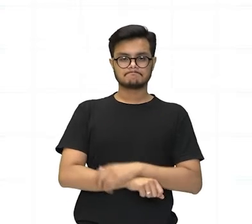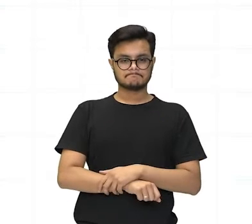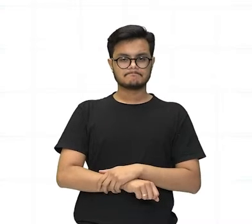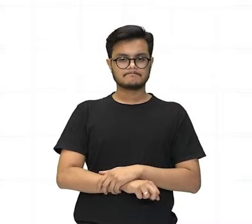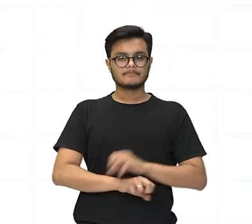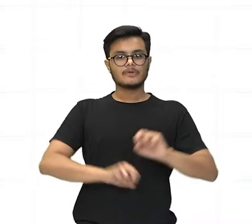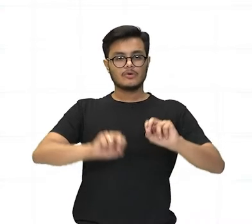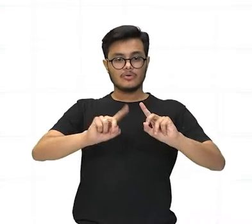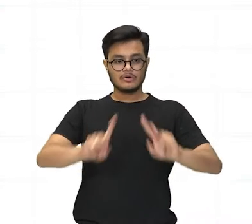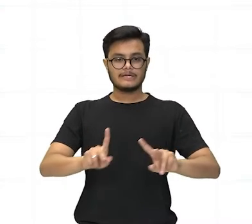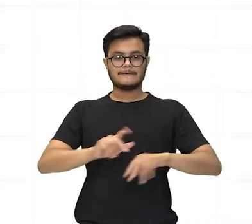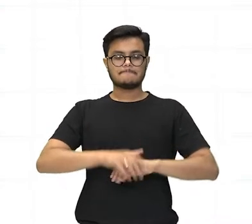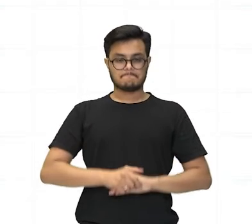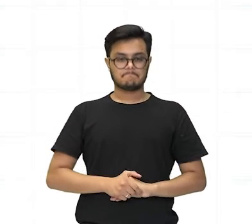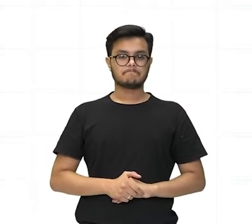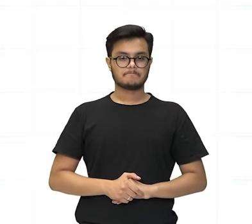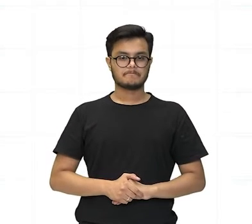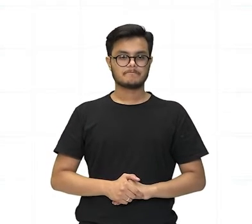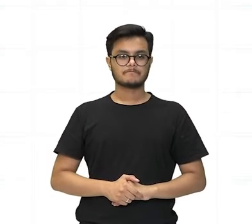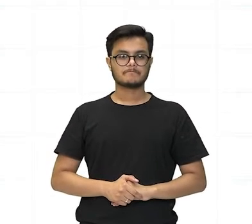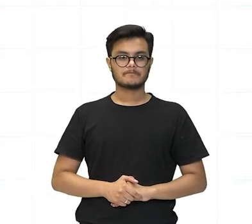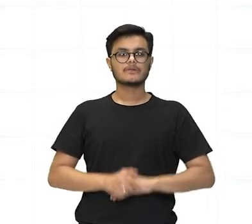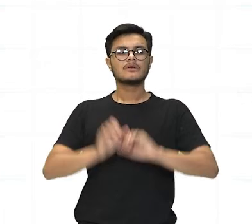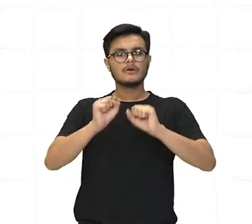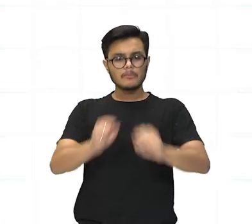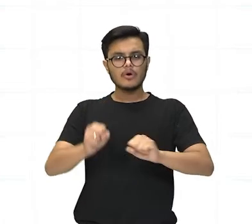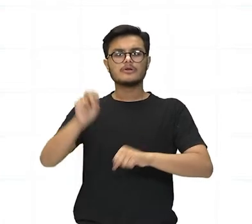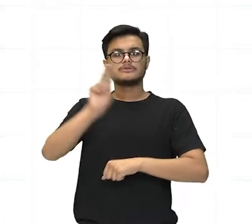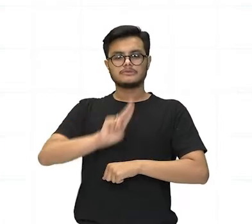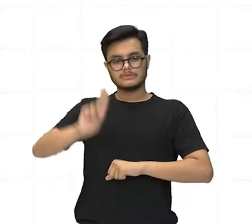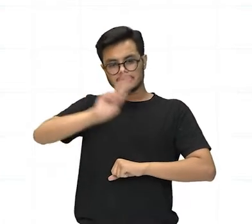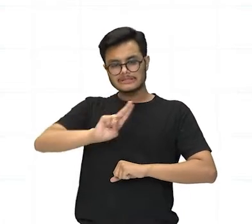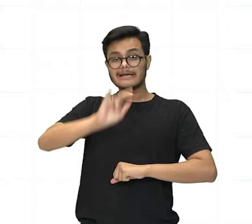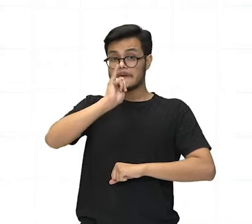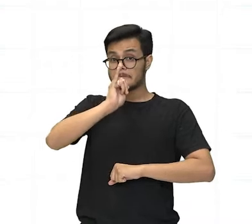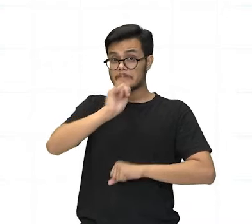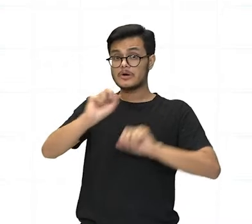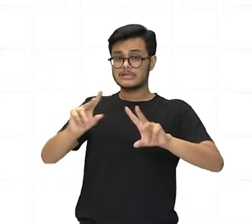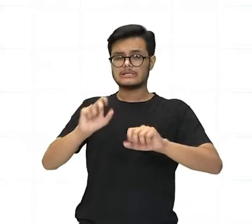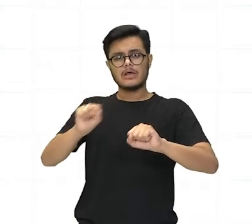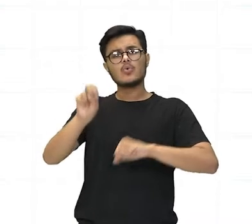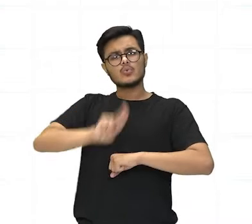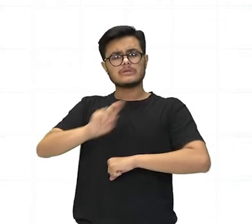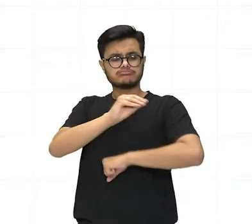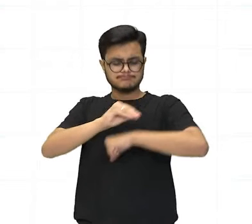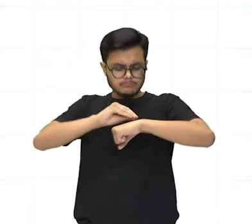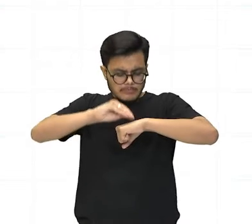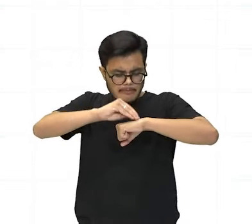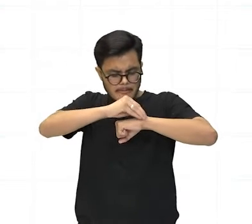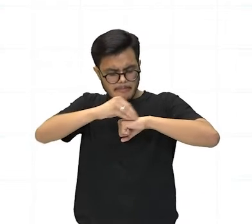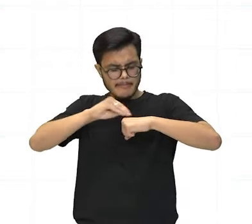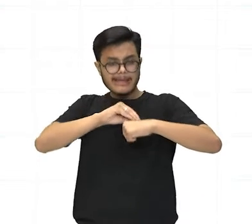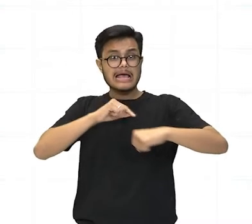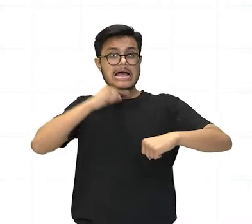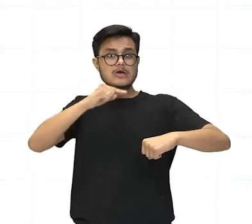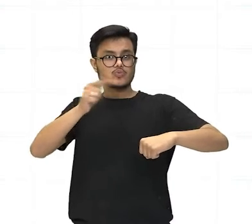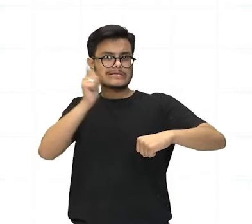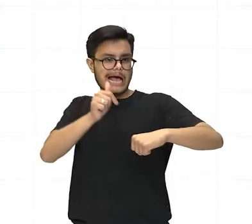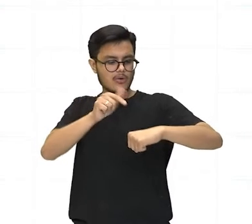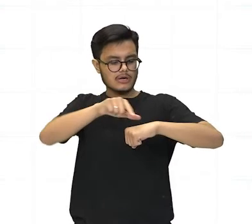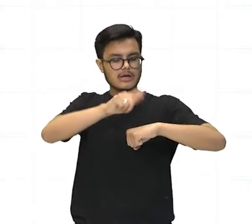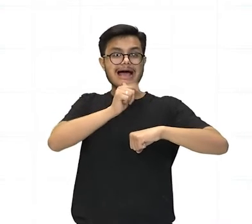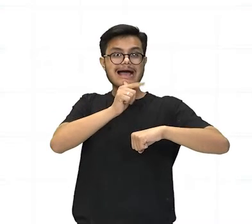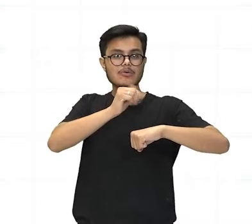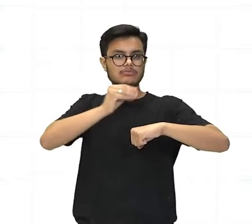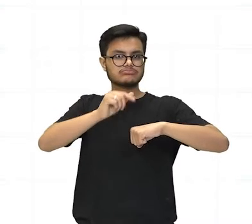água não seja suficiente para remover a sujidade do corte, ou seja, as partículas, a